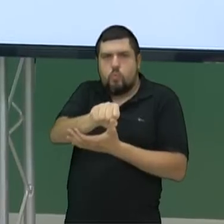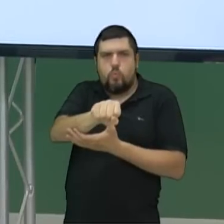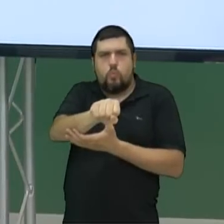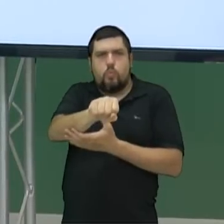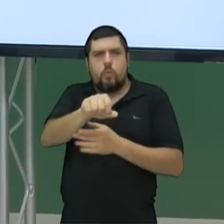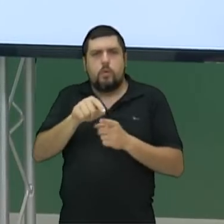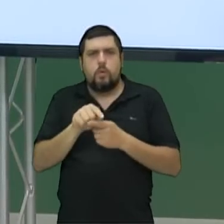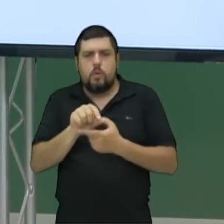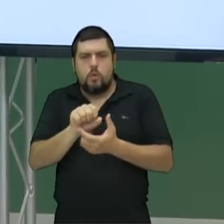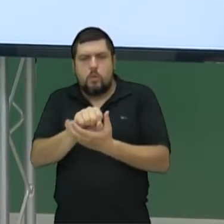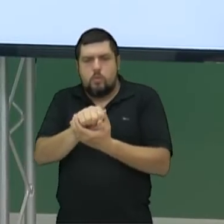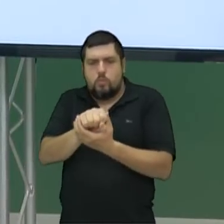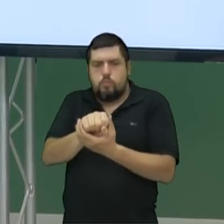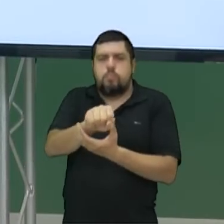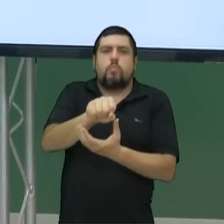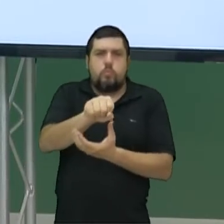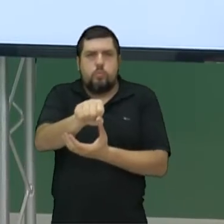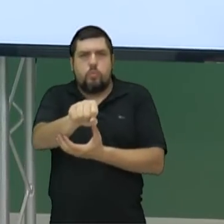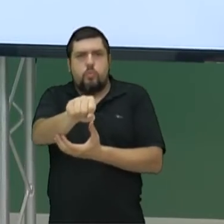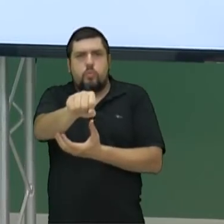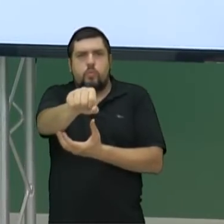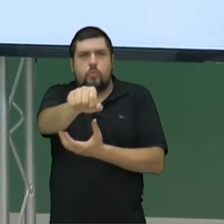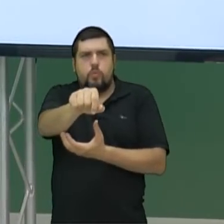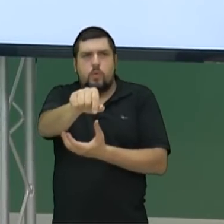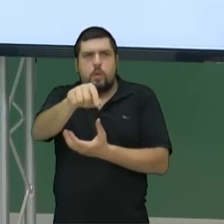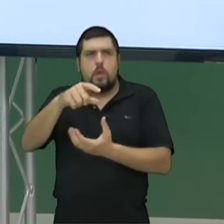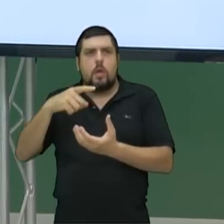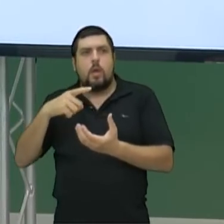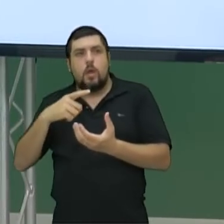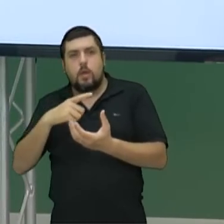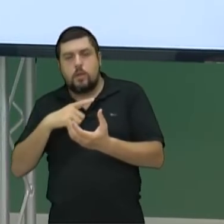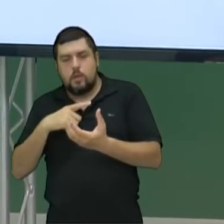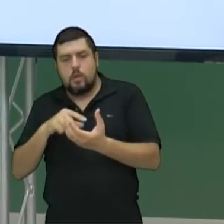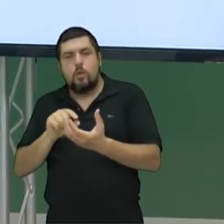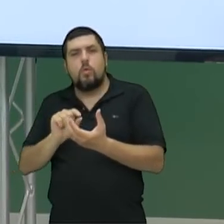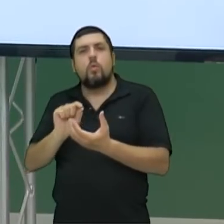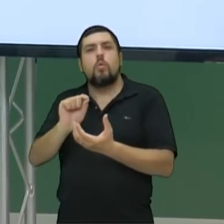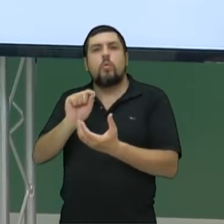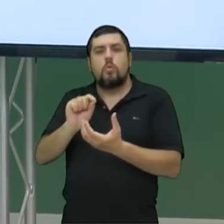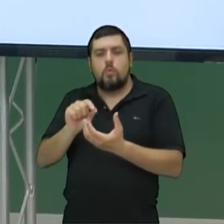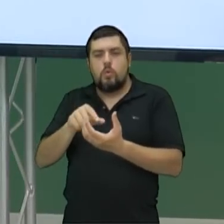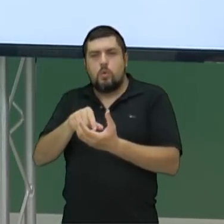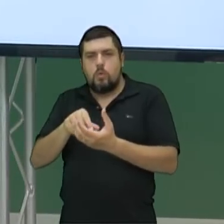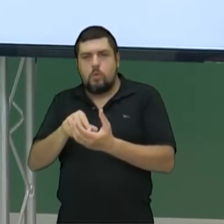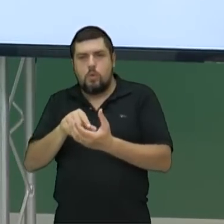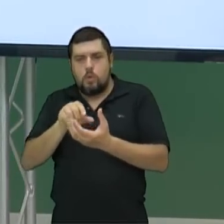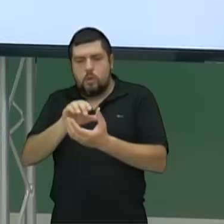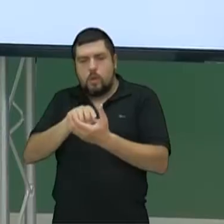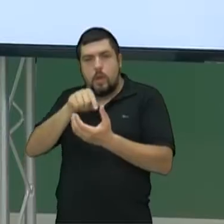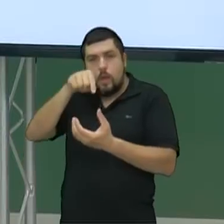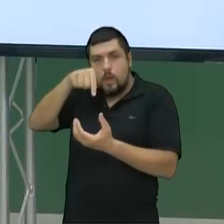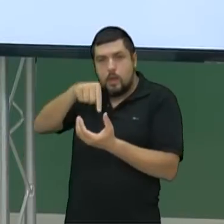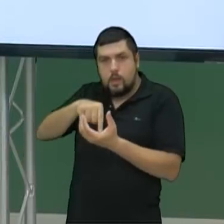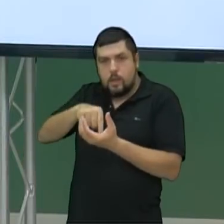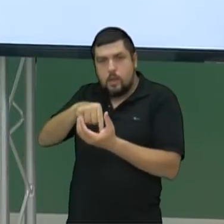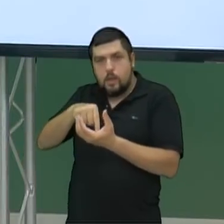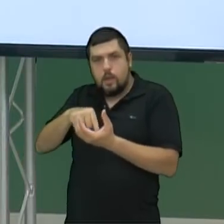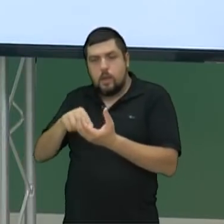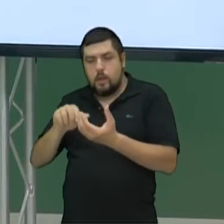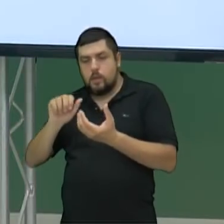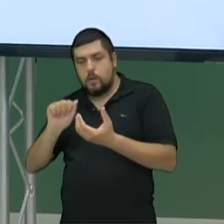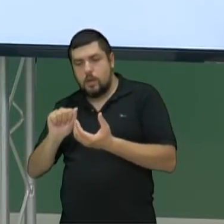projétil para um lado, e eu tenho um outro corpo que seria, no caso, o canhão, que seria, né, o corpo